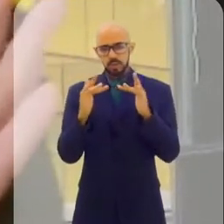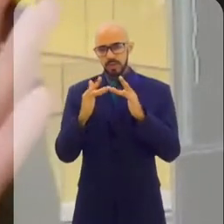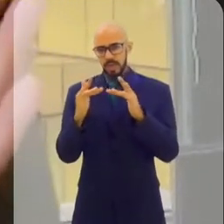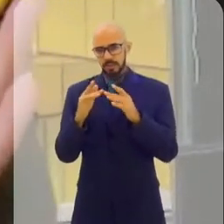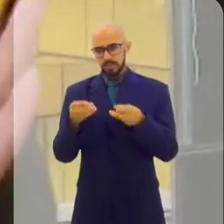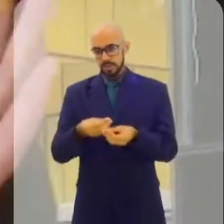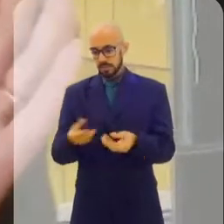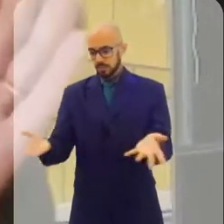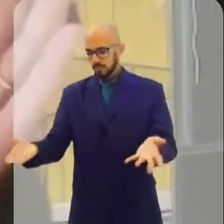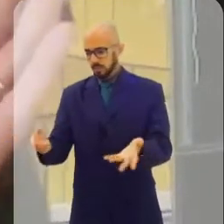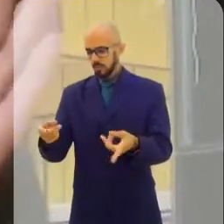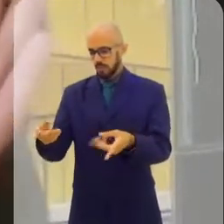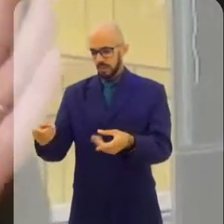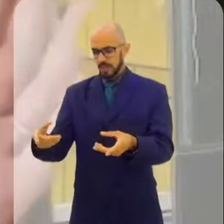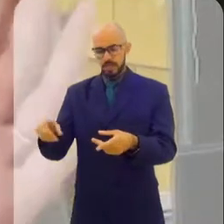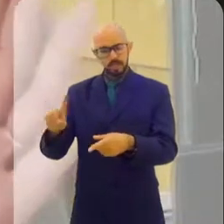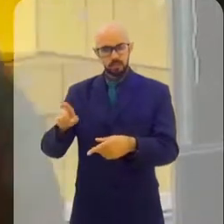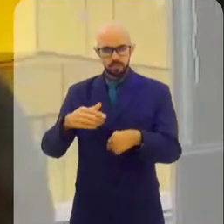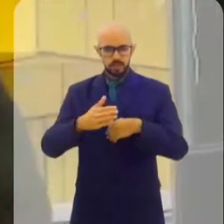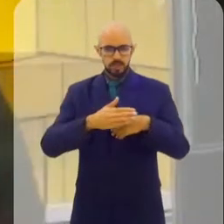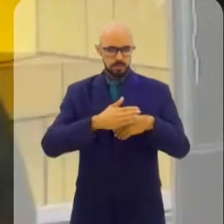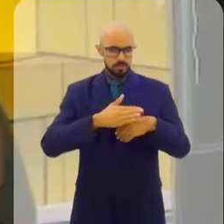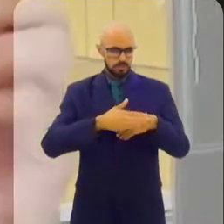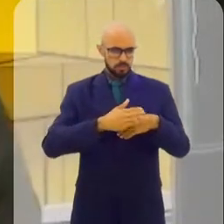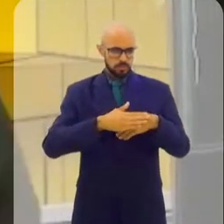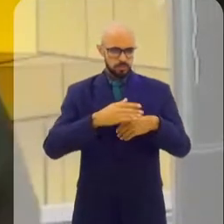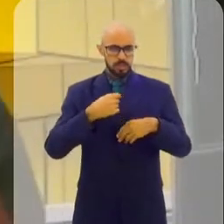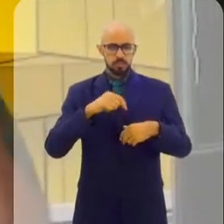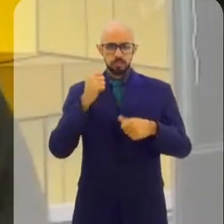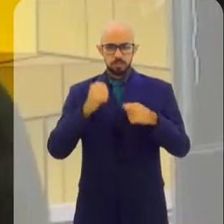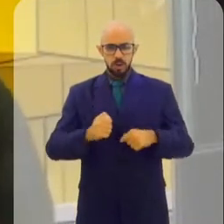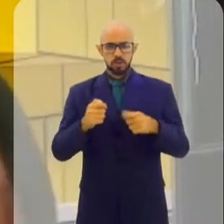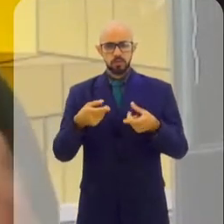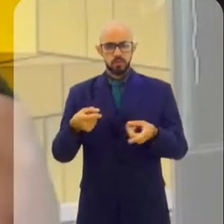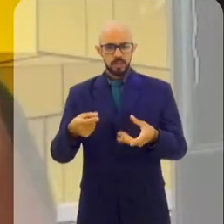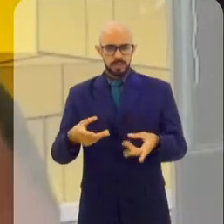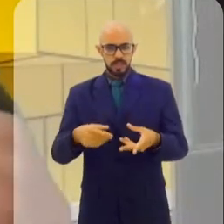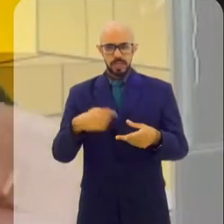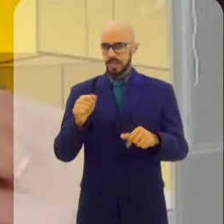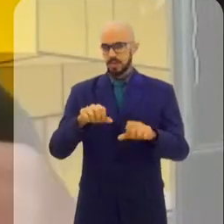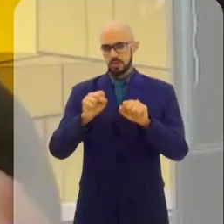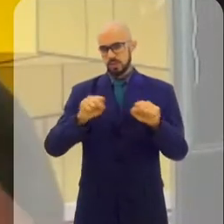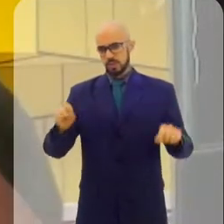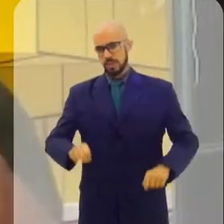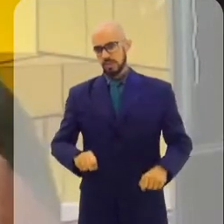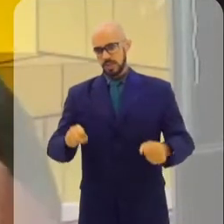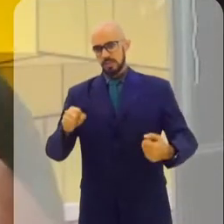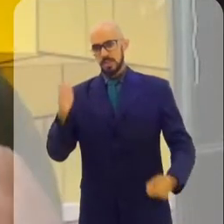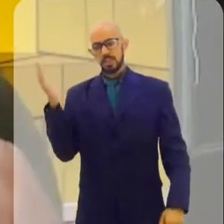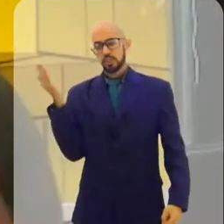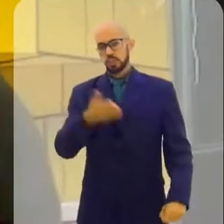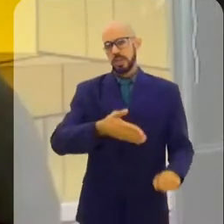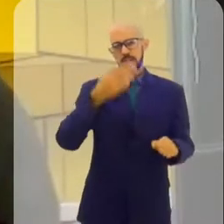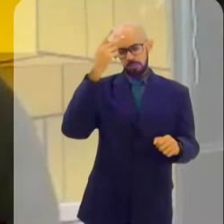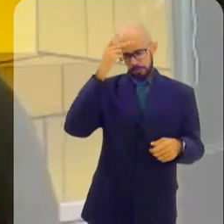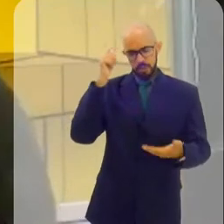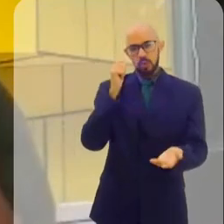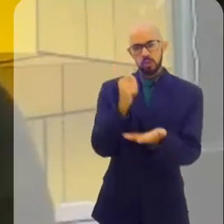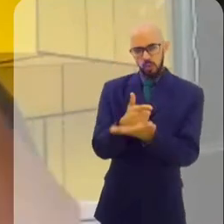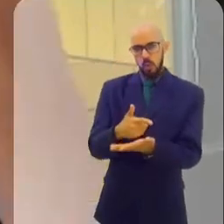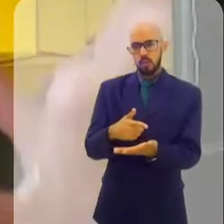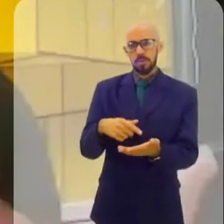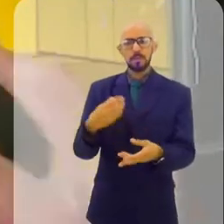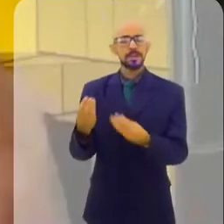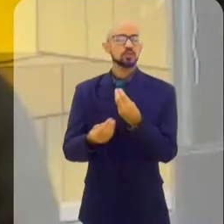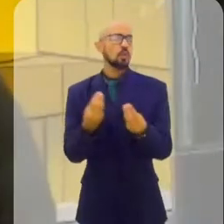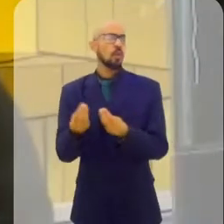chegar no consumidor. Você pode colocar numa plataforma de streaming, aí o teu produto, a tua música, e direto para o consumidor.